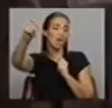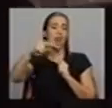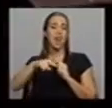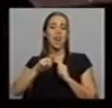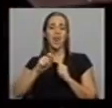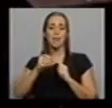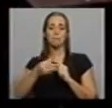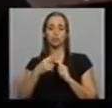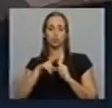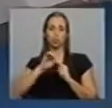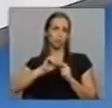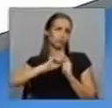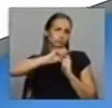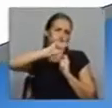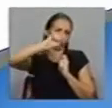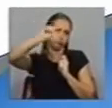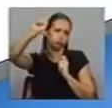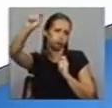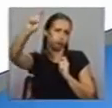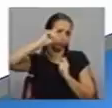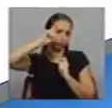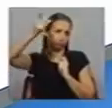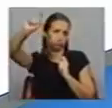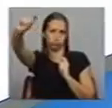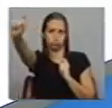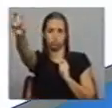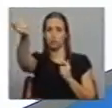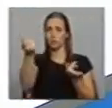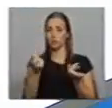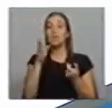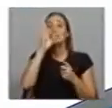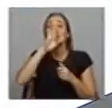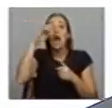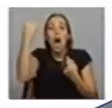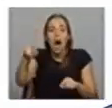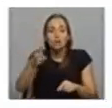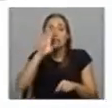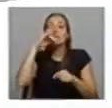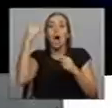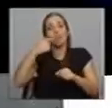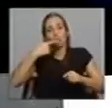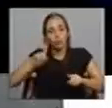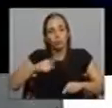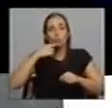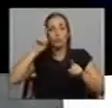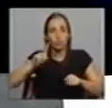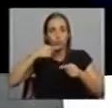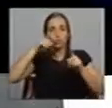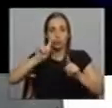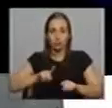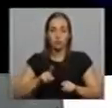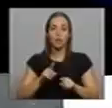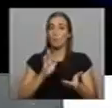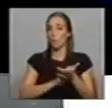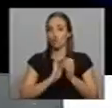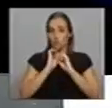Portanto, está mesmo nos confins do Sistema Solar, se existir. Vamos sempre repetir isto, se existir. E o mais curioso neste